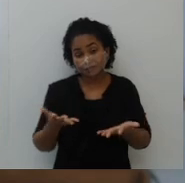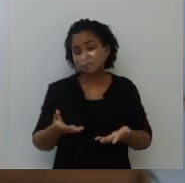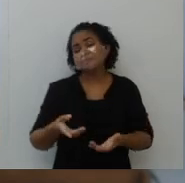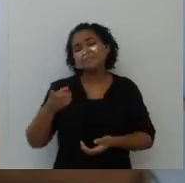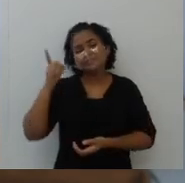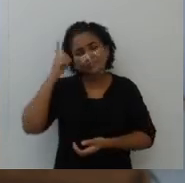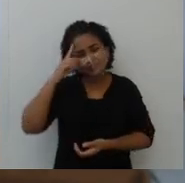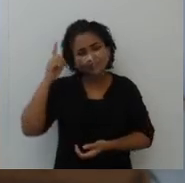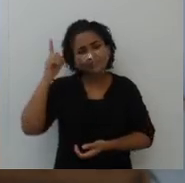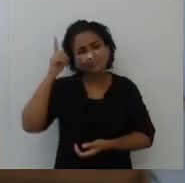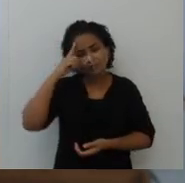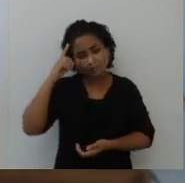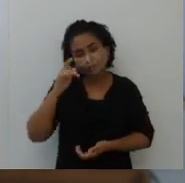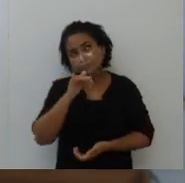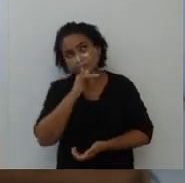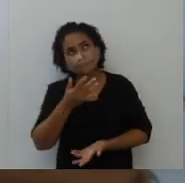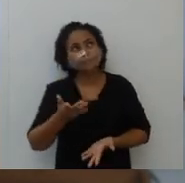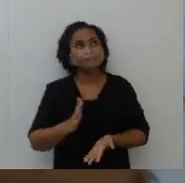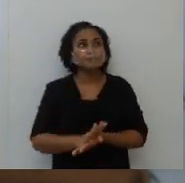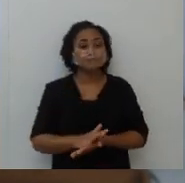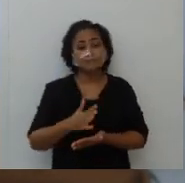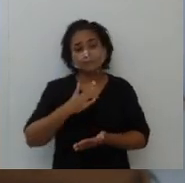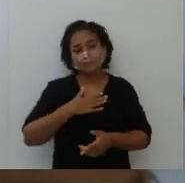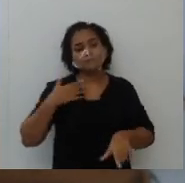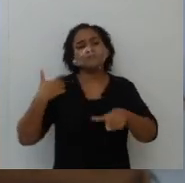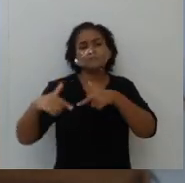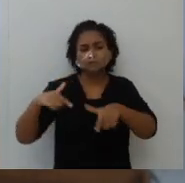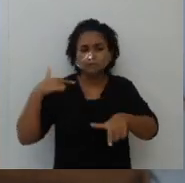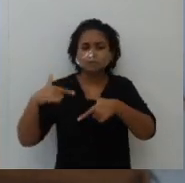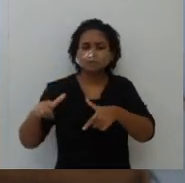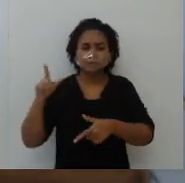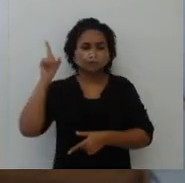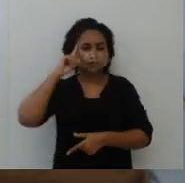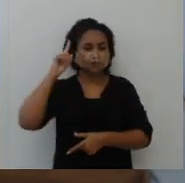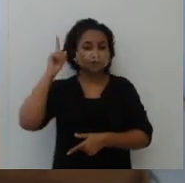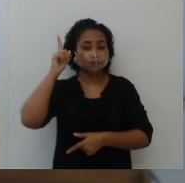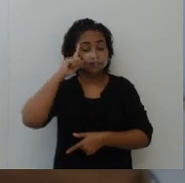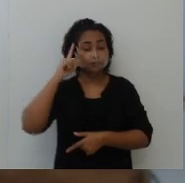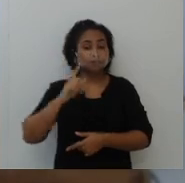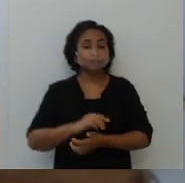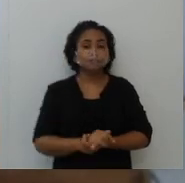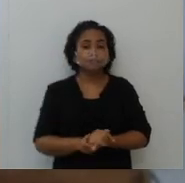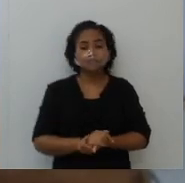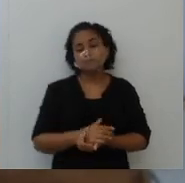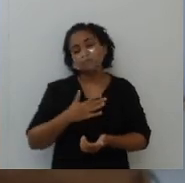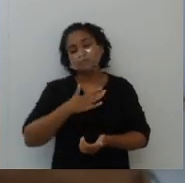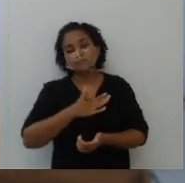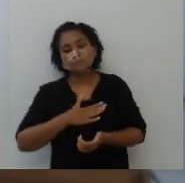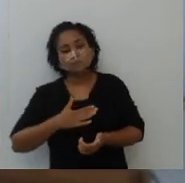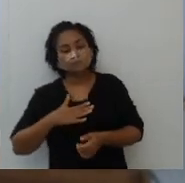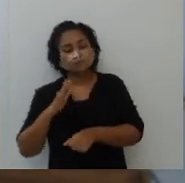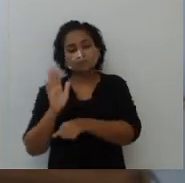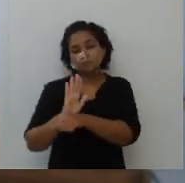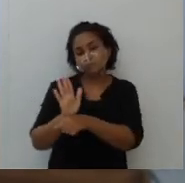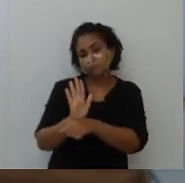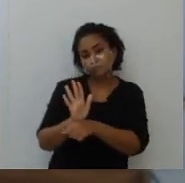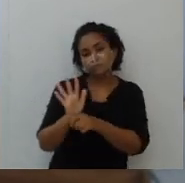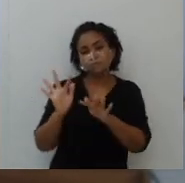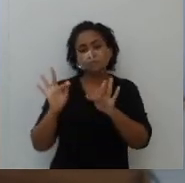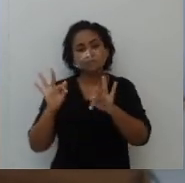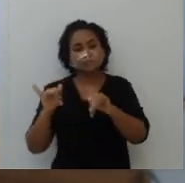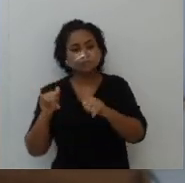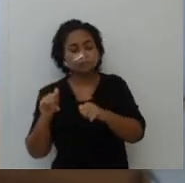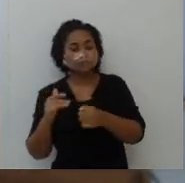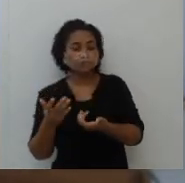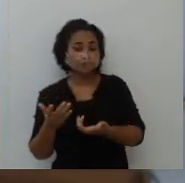rotina, atividade diária. Por exemplo, eu trabalho todos os dias, certo? Eu gosto de ir ao cinema nos finais de